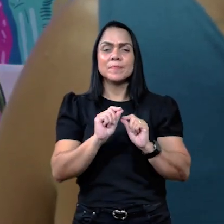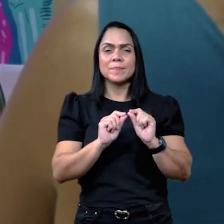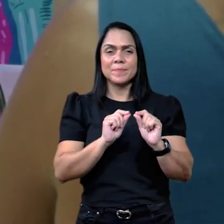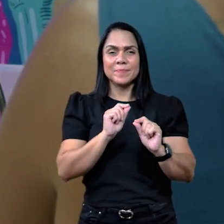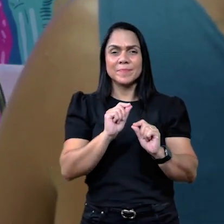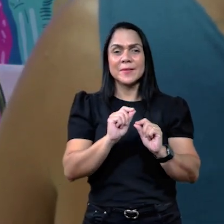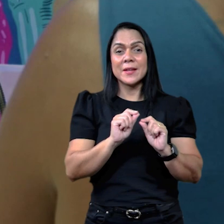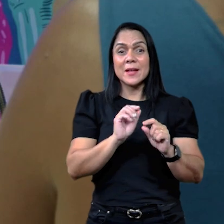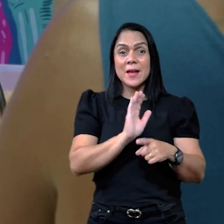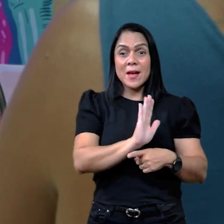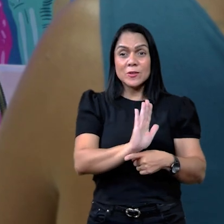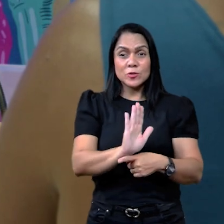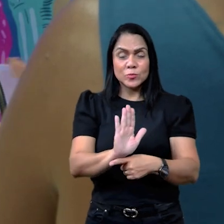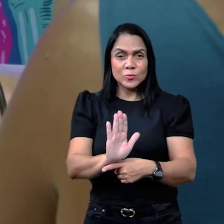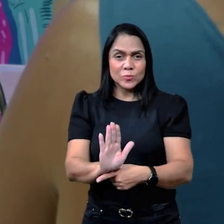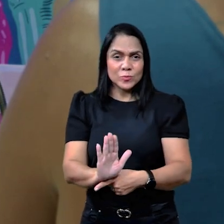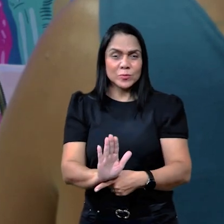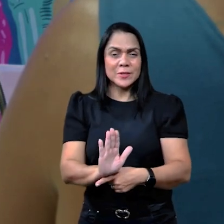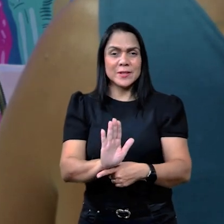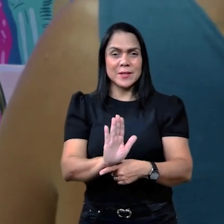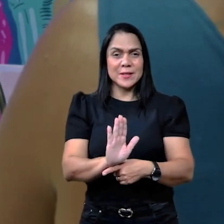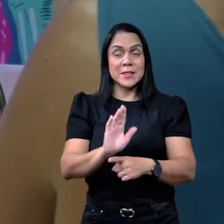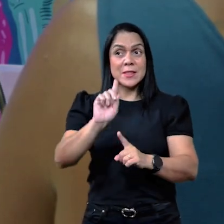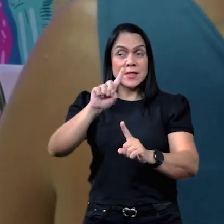como se fala, atribuídos um pouco